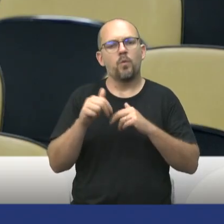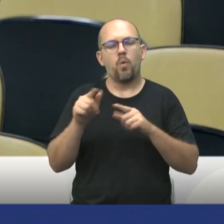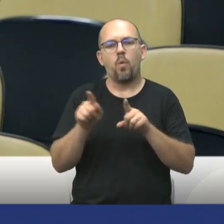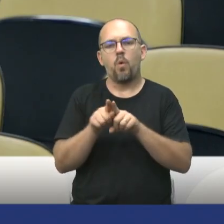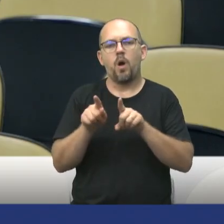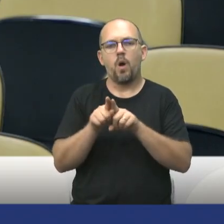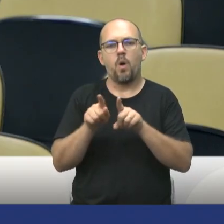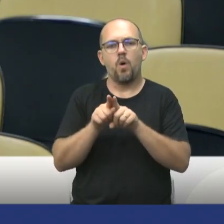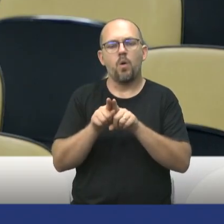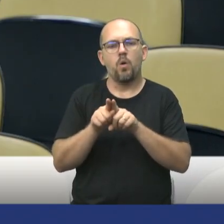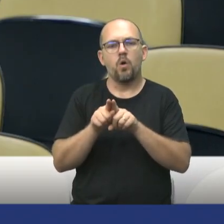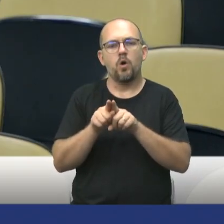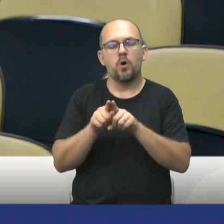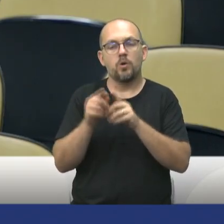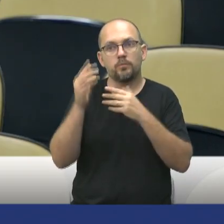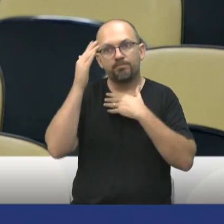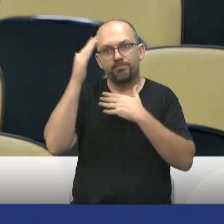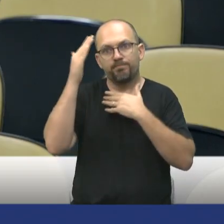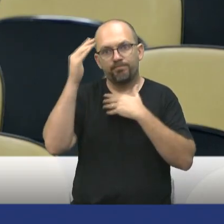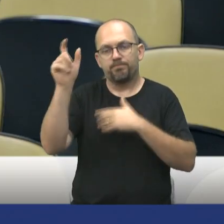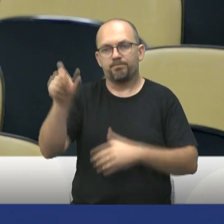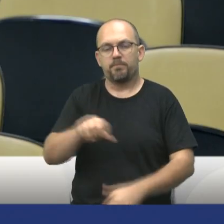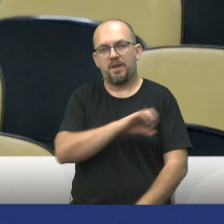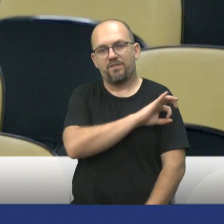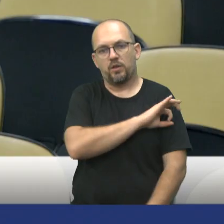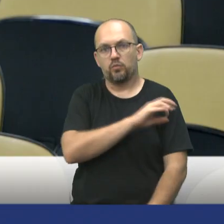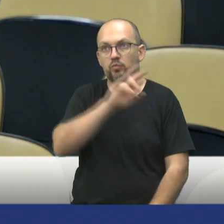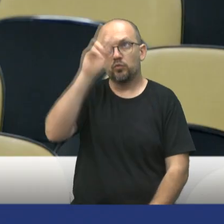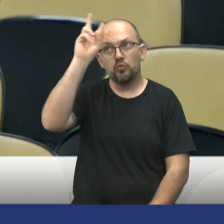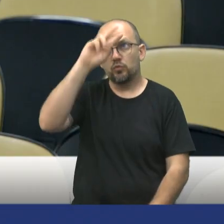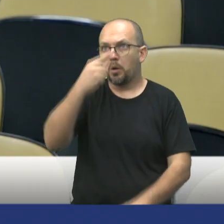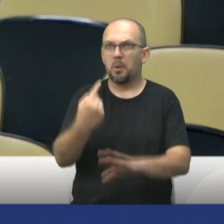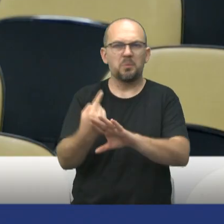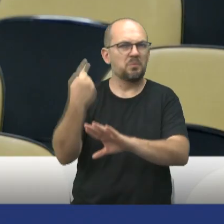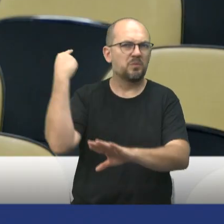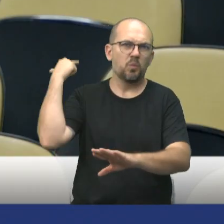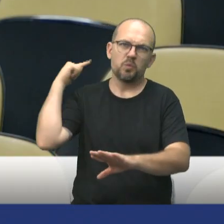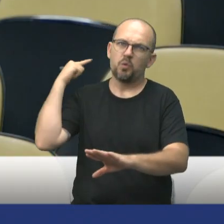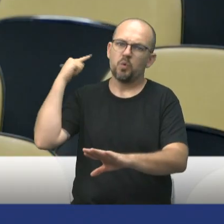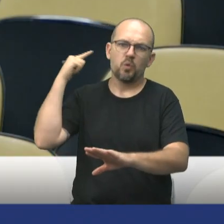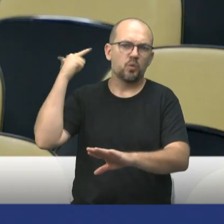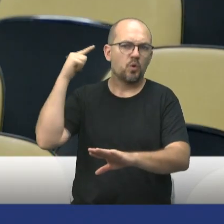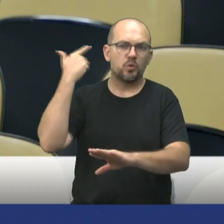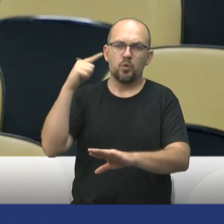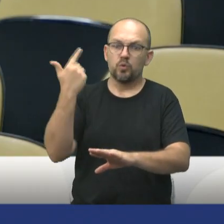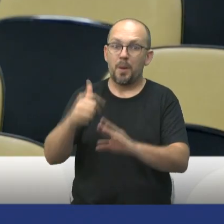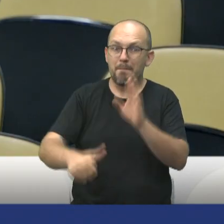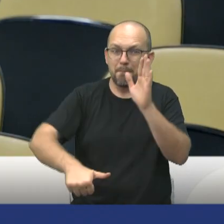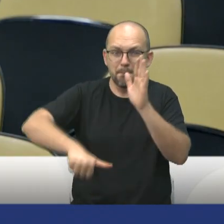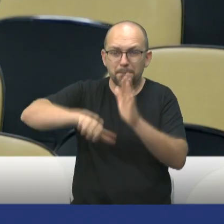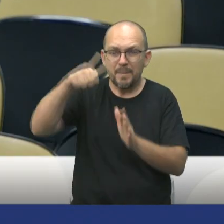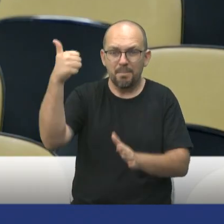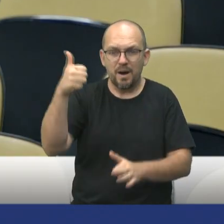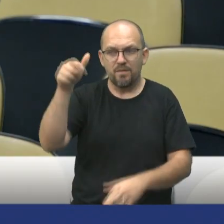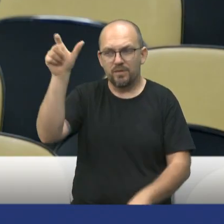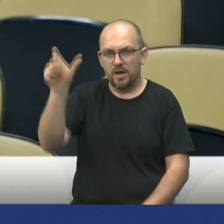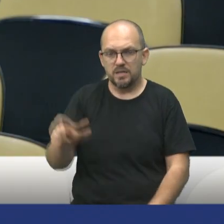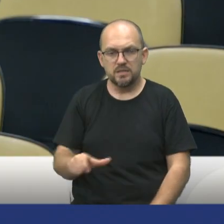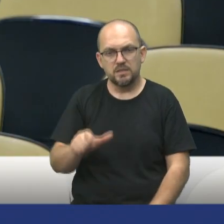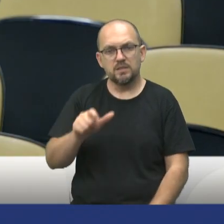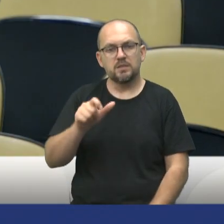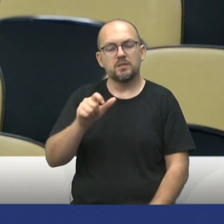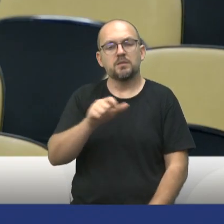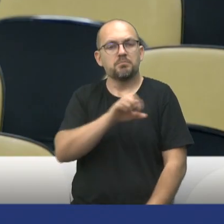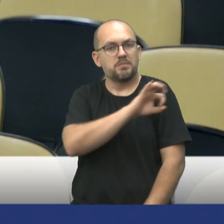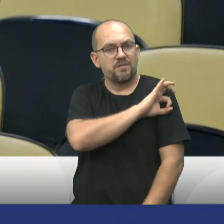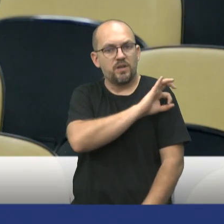também a este governo atual, né? É histórico, esse é o primeiro governo que efetivamente dá uma subvenção para o Hospital